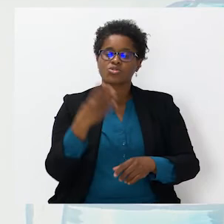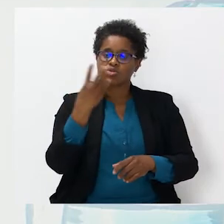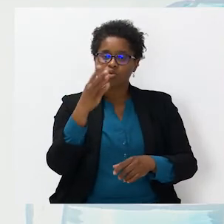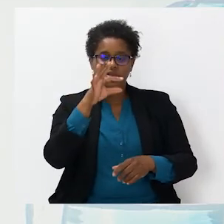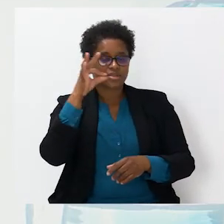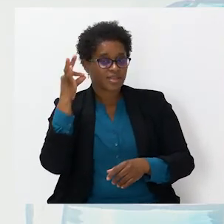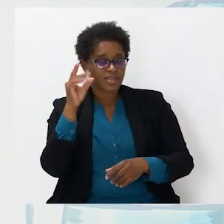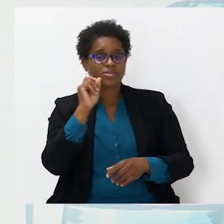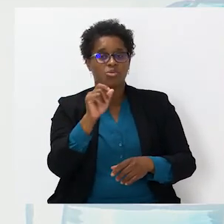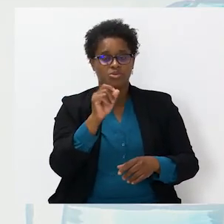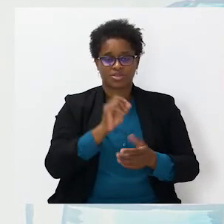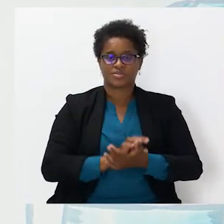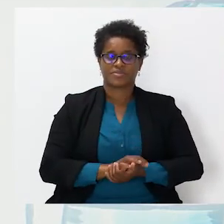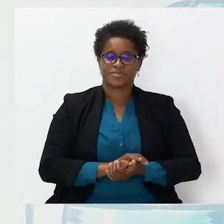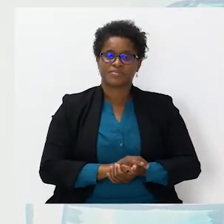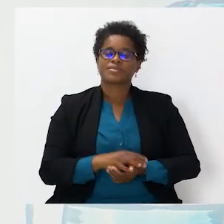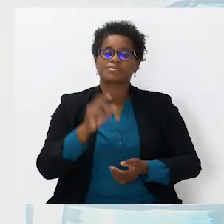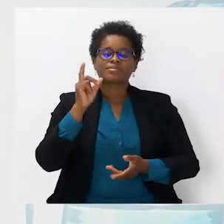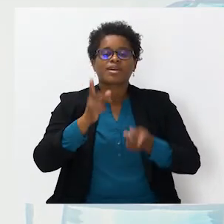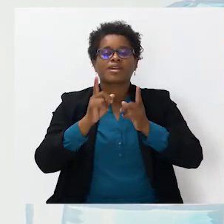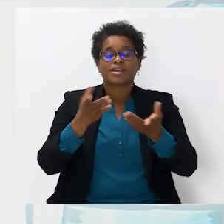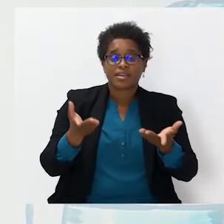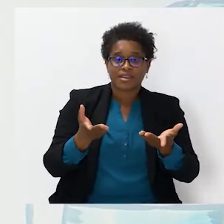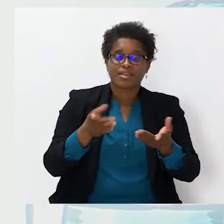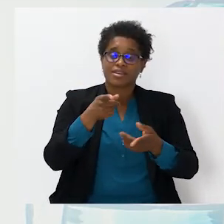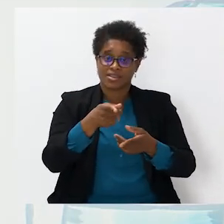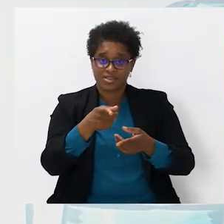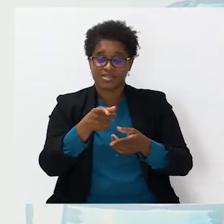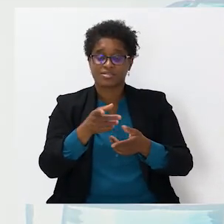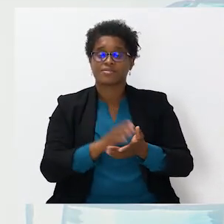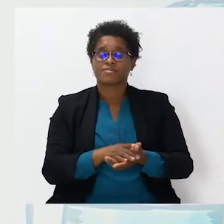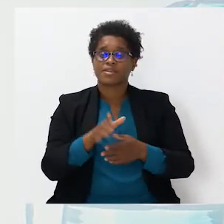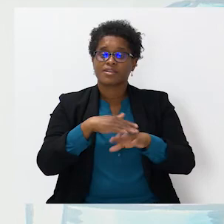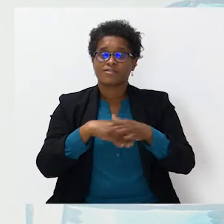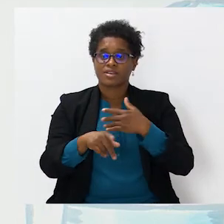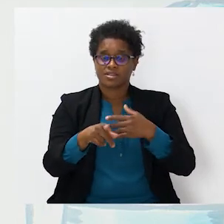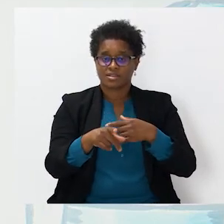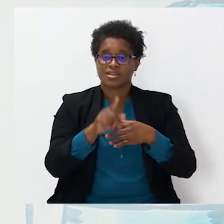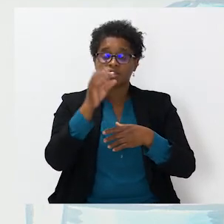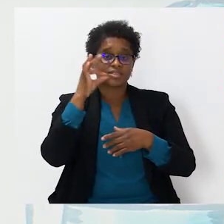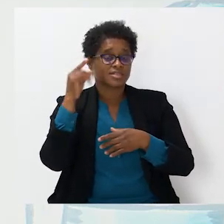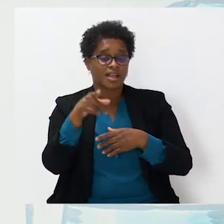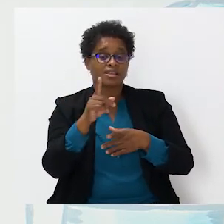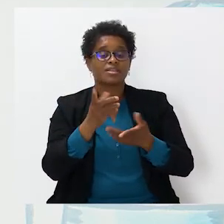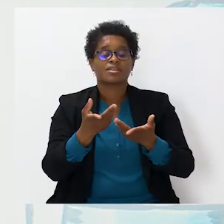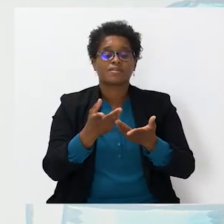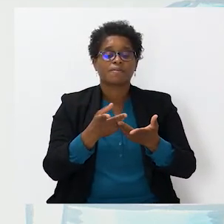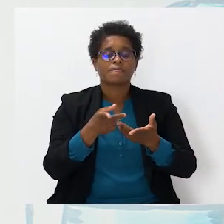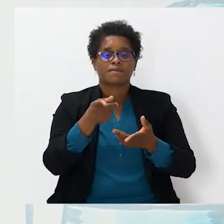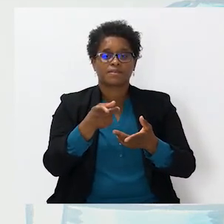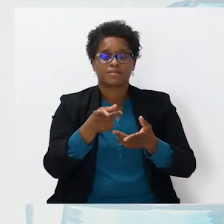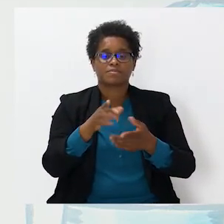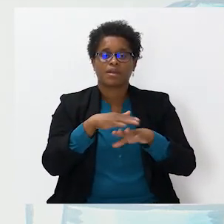4 sinais de pontuação. Para que servem? Este serve para quê? Nós usamos este sinal, como